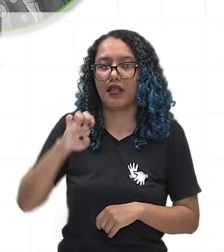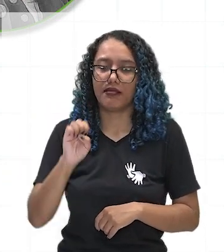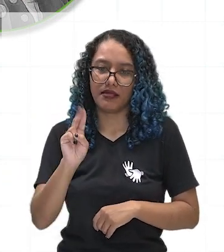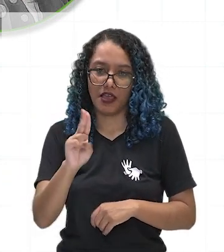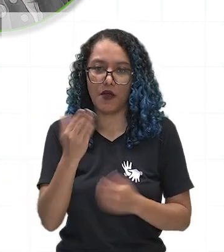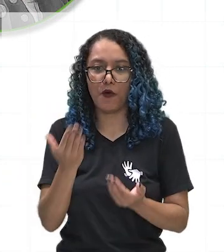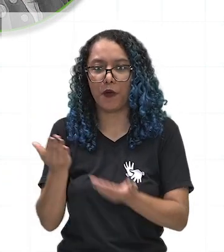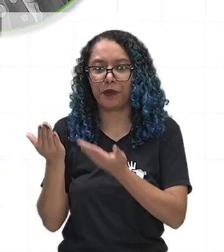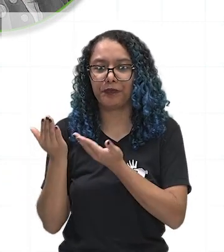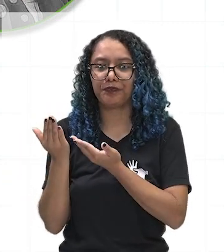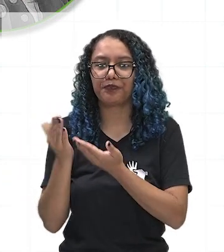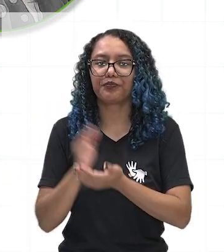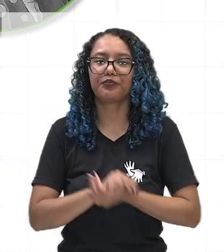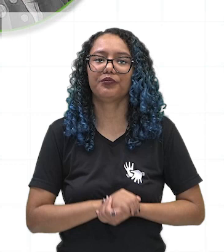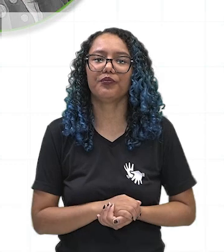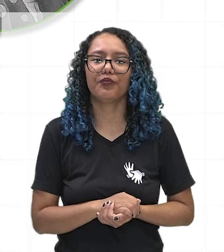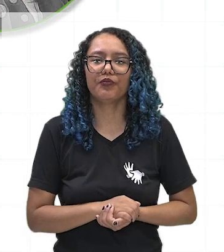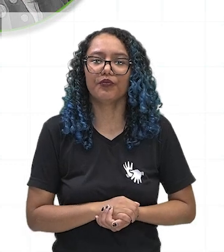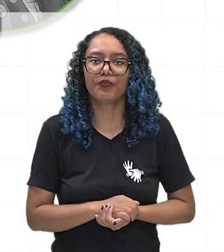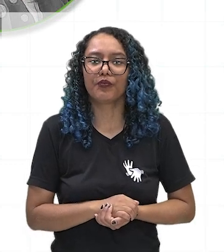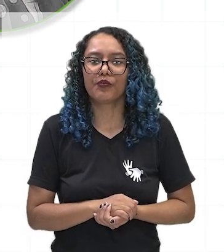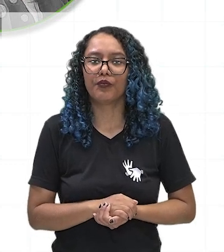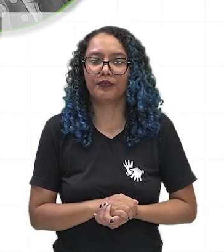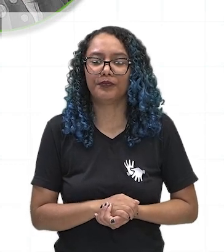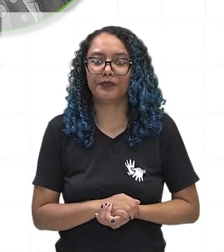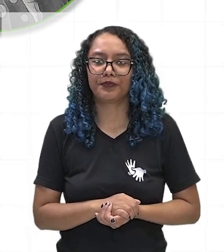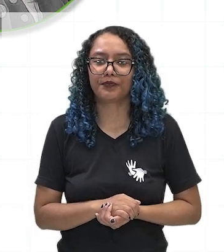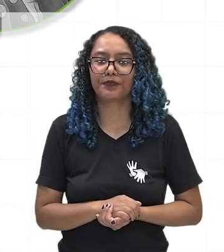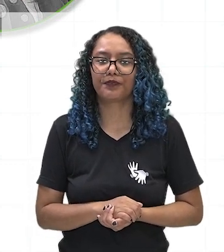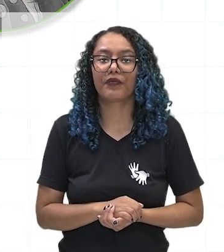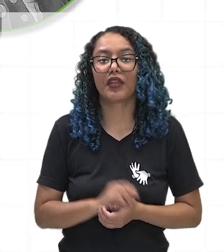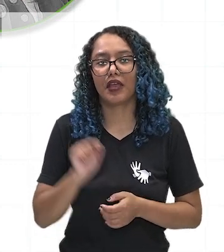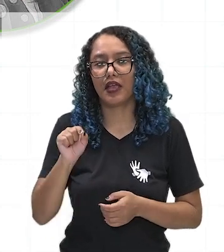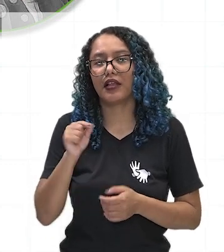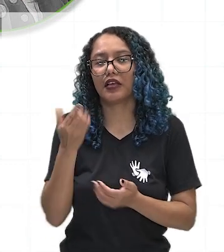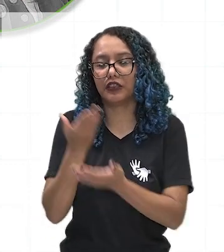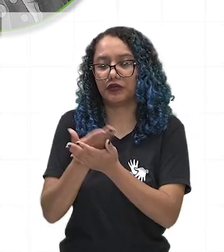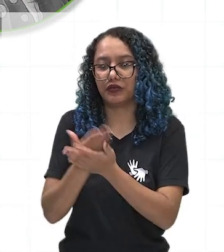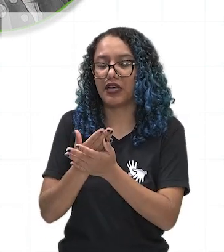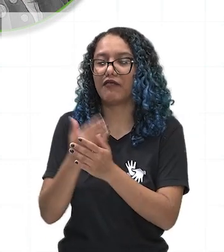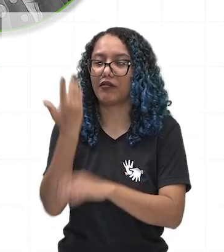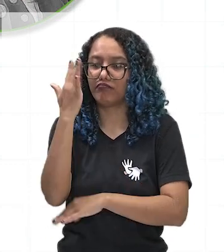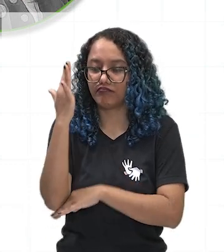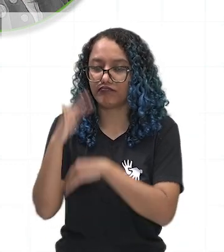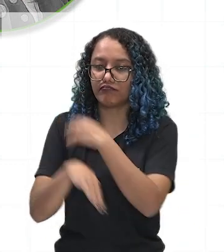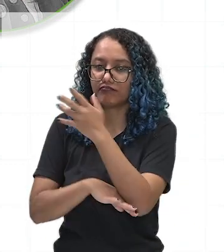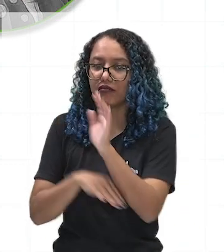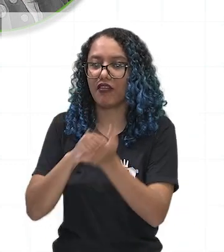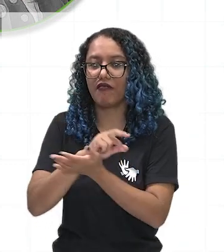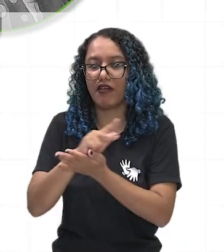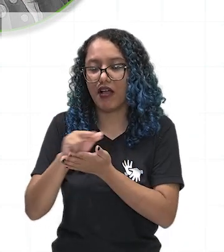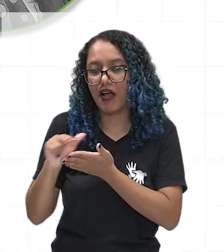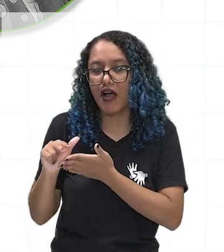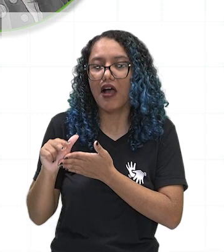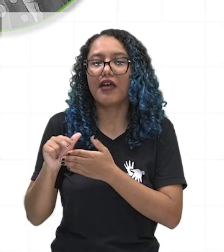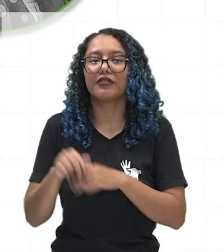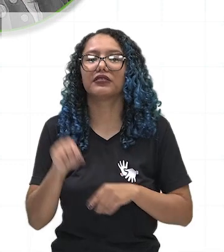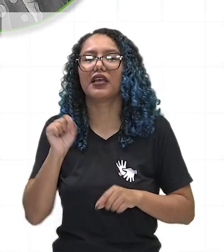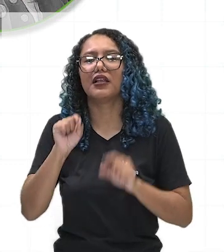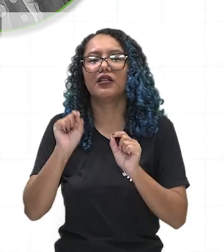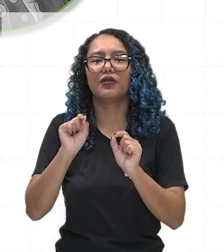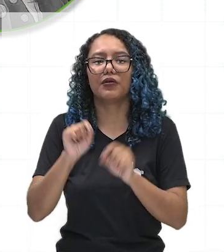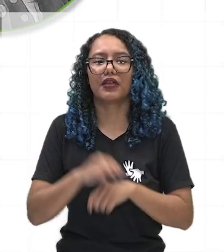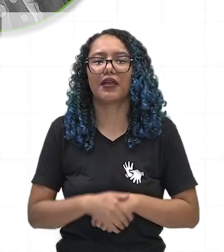Carl von Linné, ou simplesmente chamado também de Linneu. Ele era um naturalista sueco, considerado